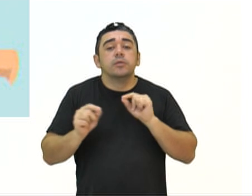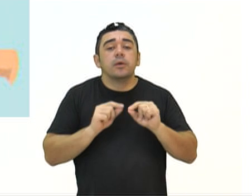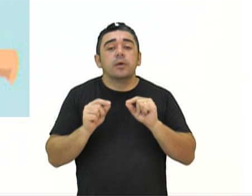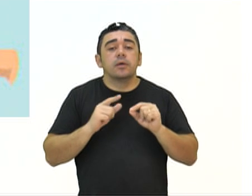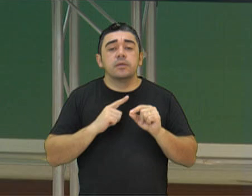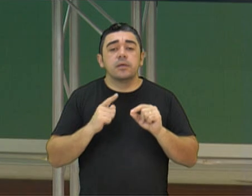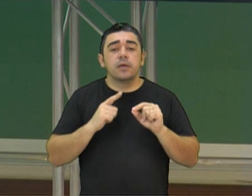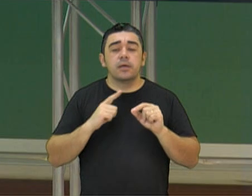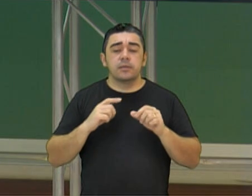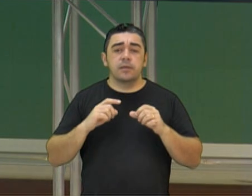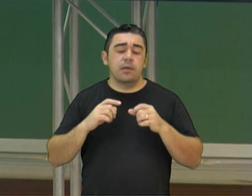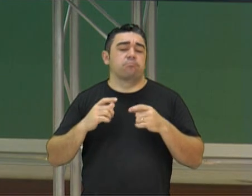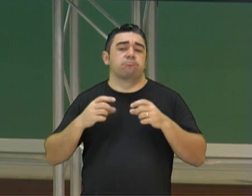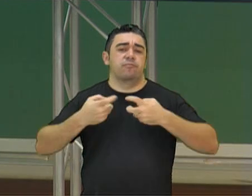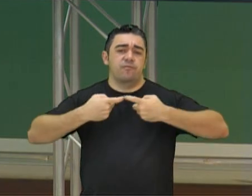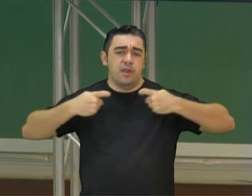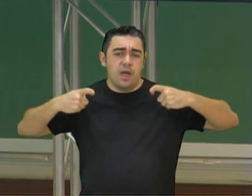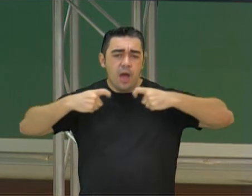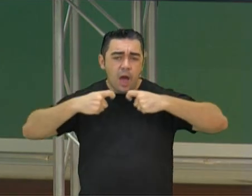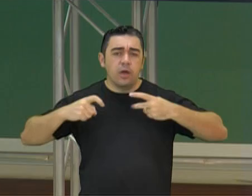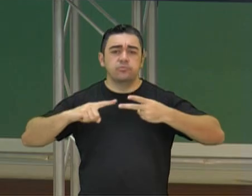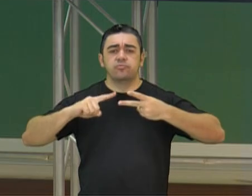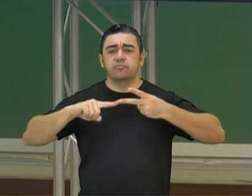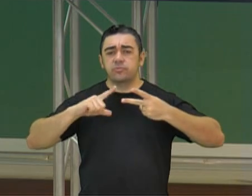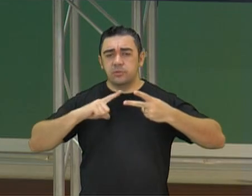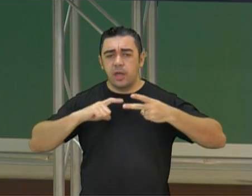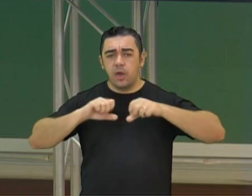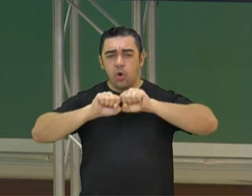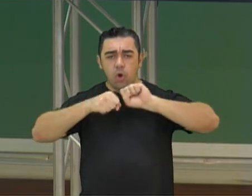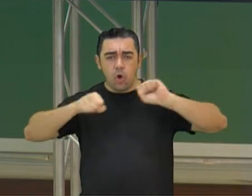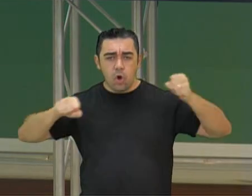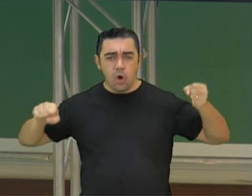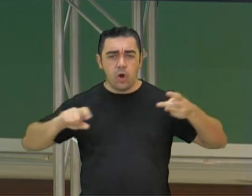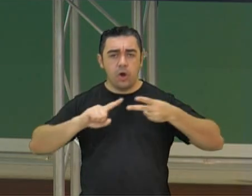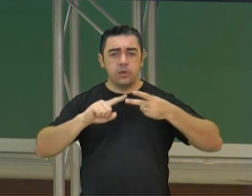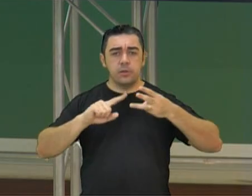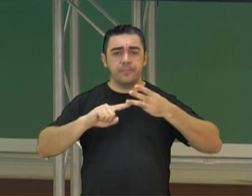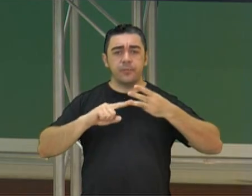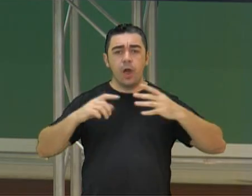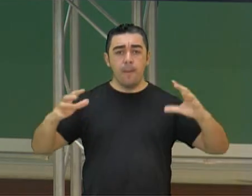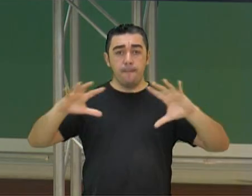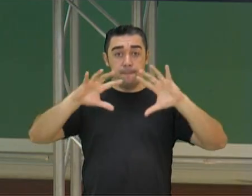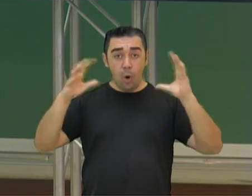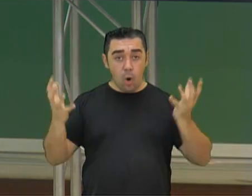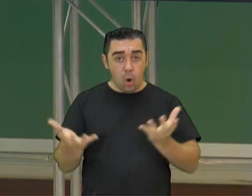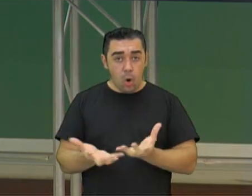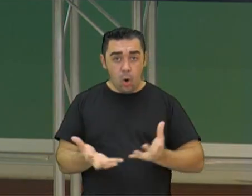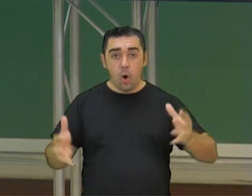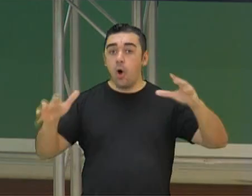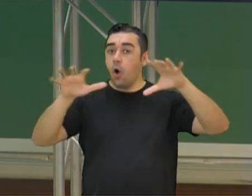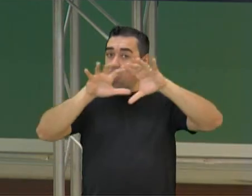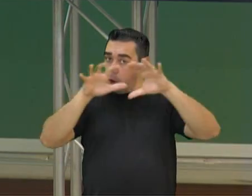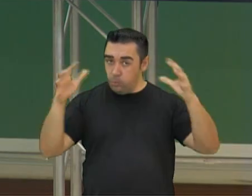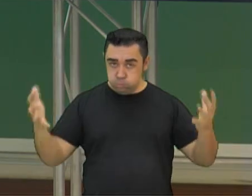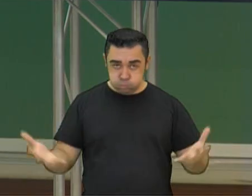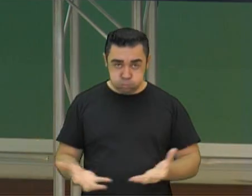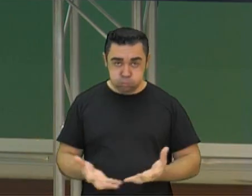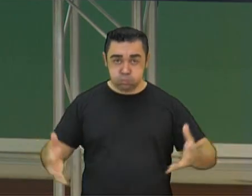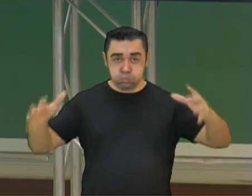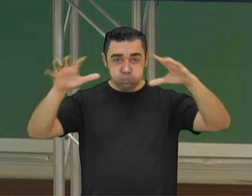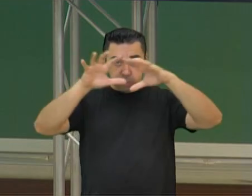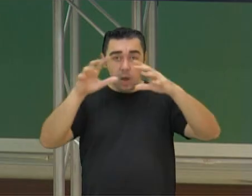bandas elásticas, usa corda. Já viram aquelas bolas grandes de fisioterapia? Usa-se bastante na aula